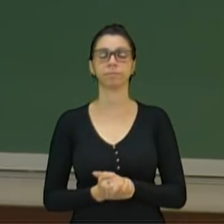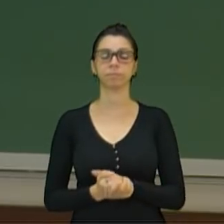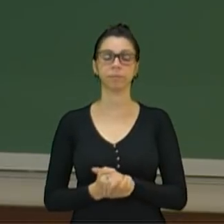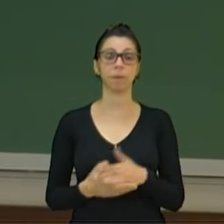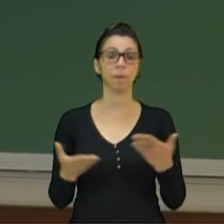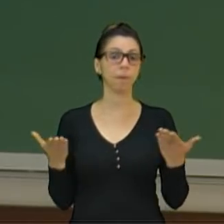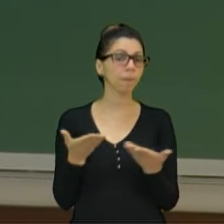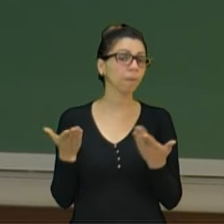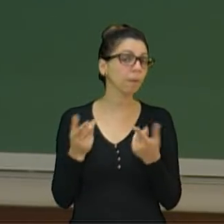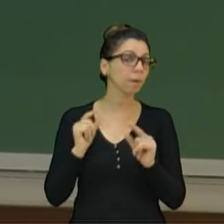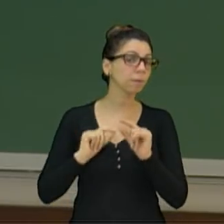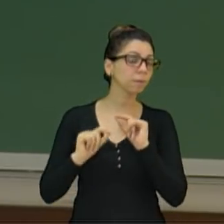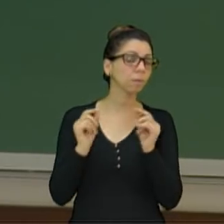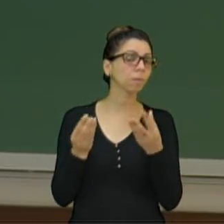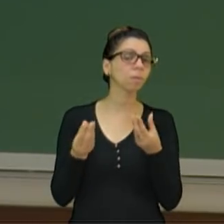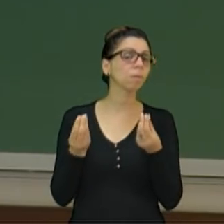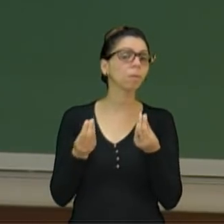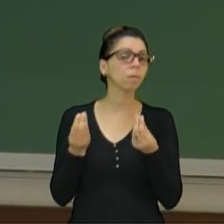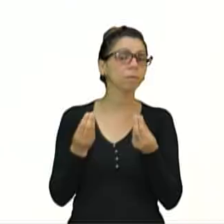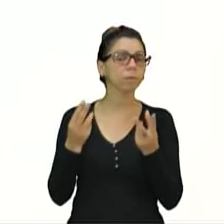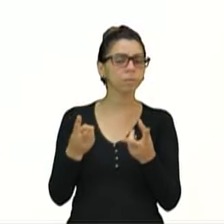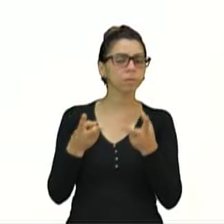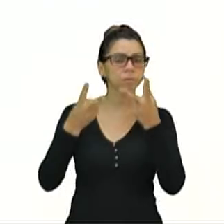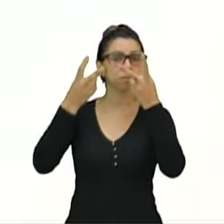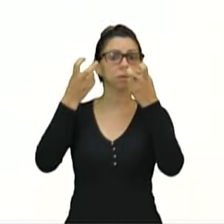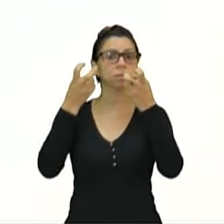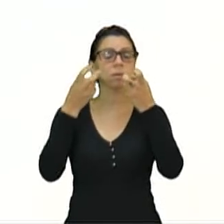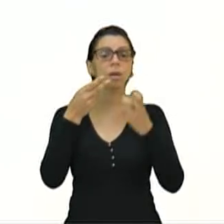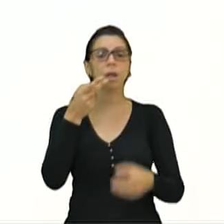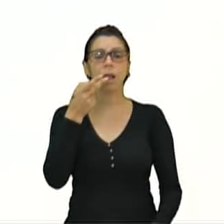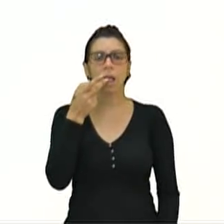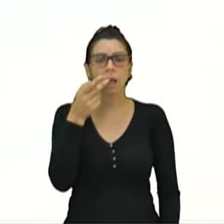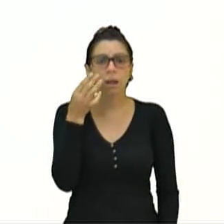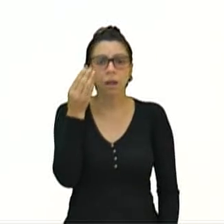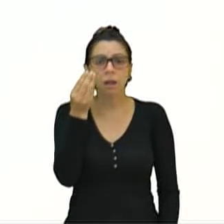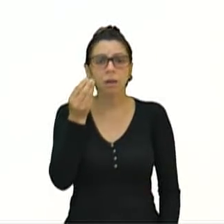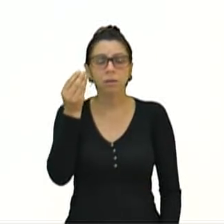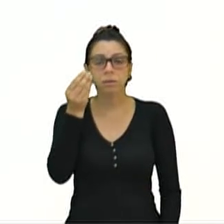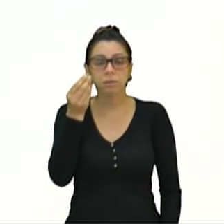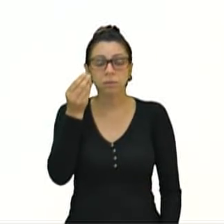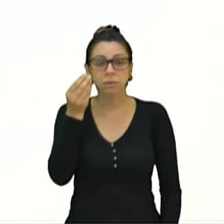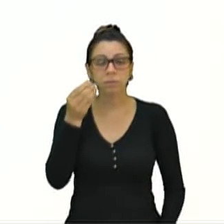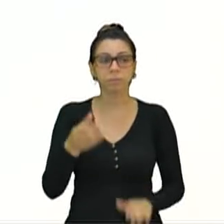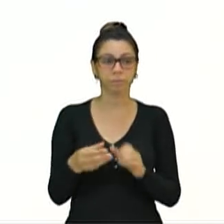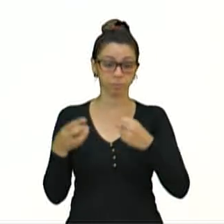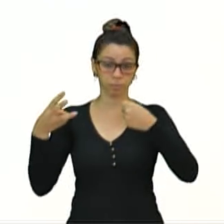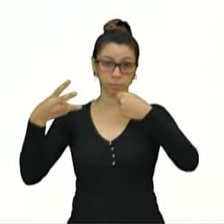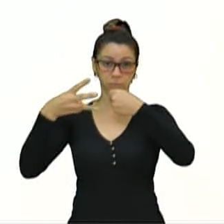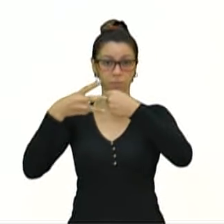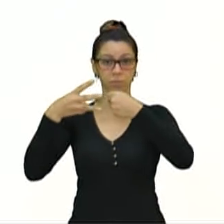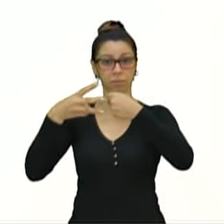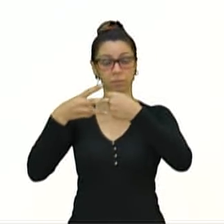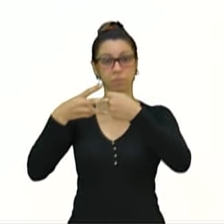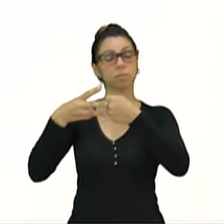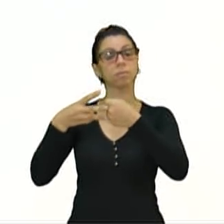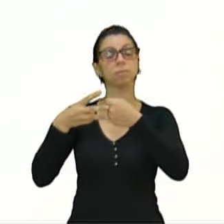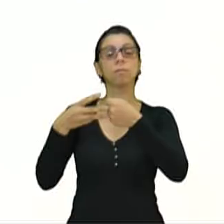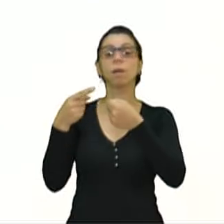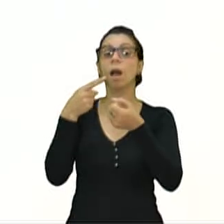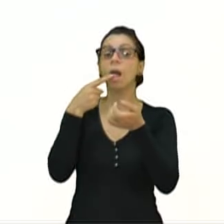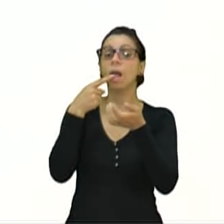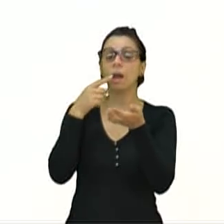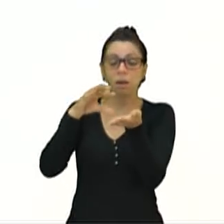gente percebe esses gostos. Então a estimulação das células receptoras que estão na língua e